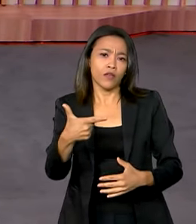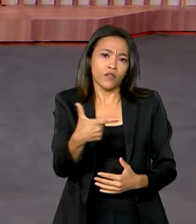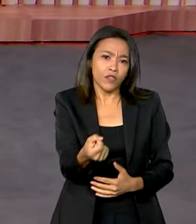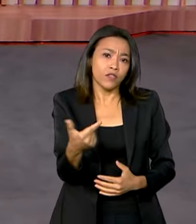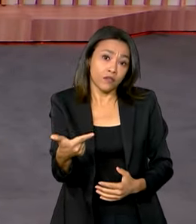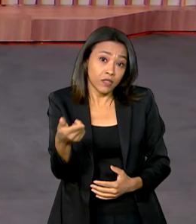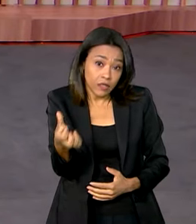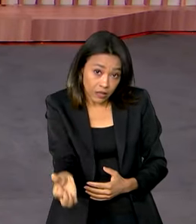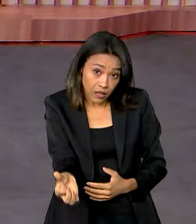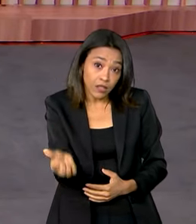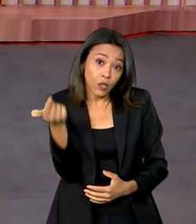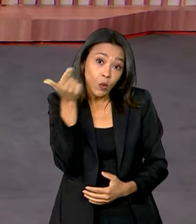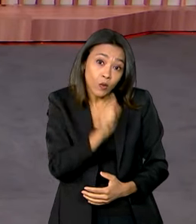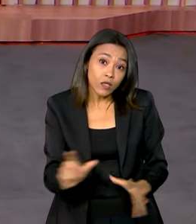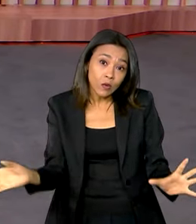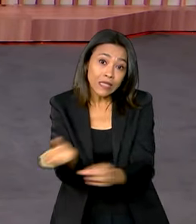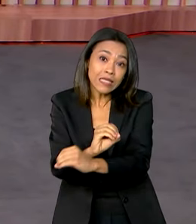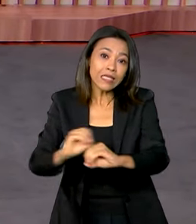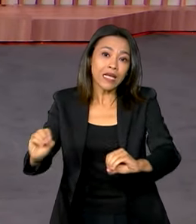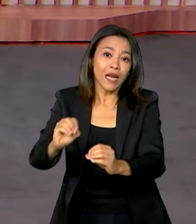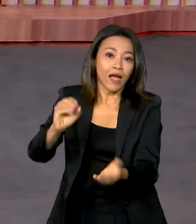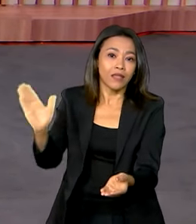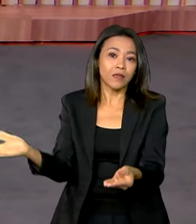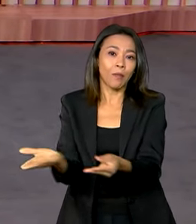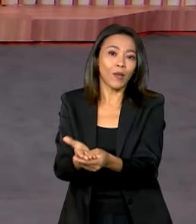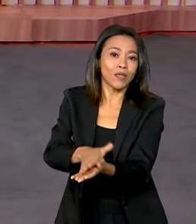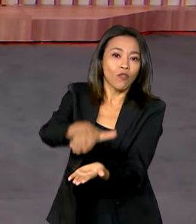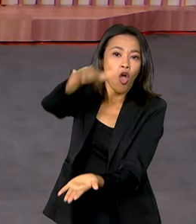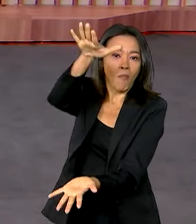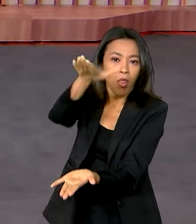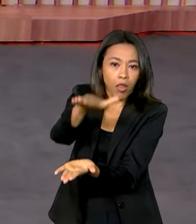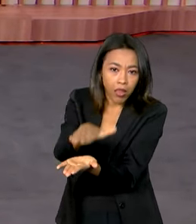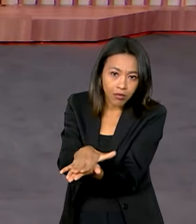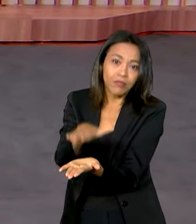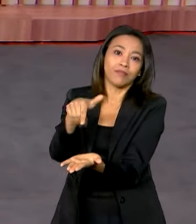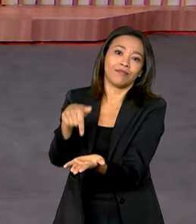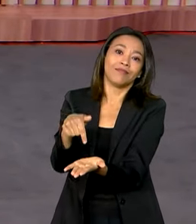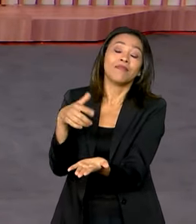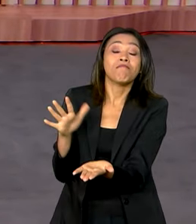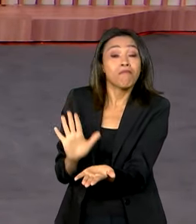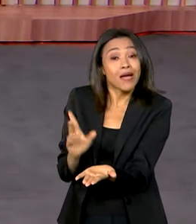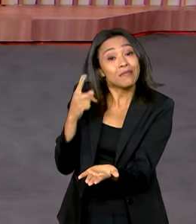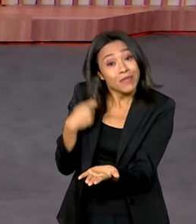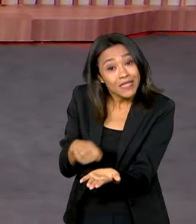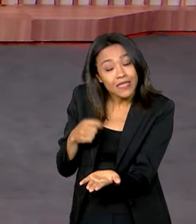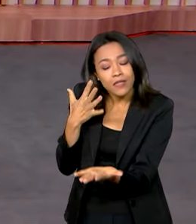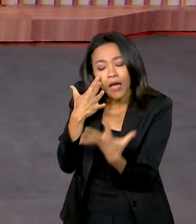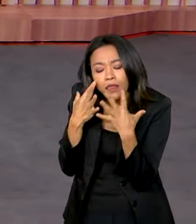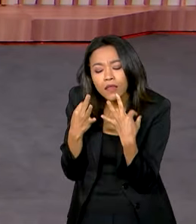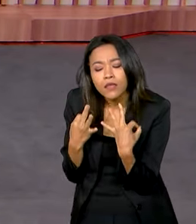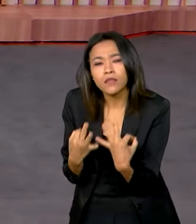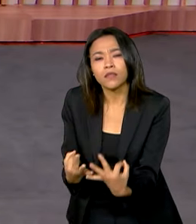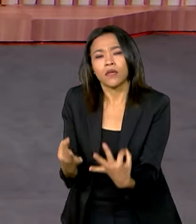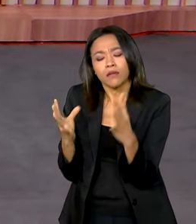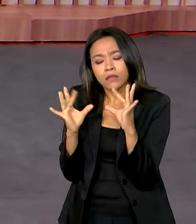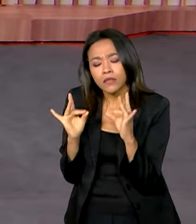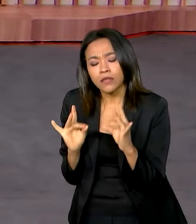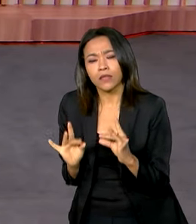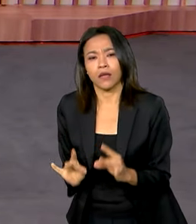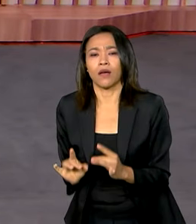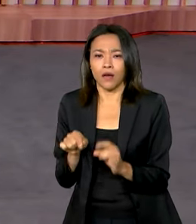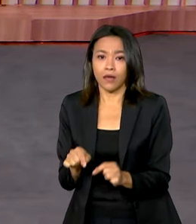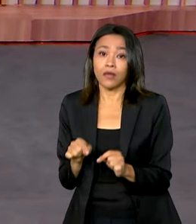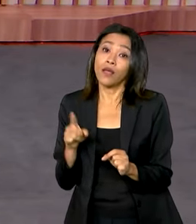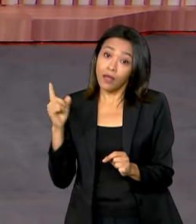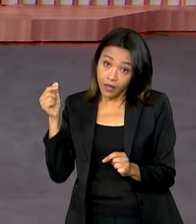bastante quem sabe até zerar essa fila mas são processos que tem que ser analisados com bastante cuidado e a ministra